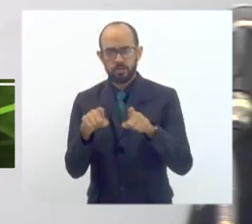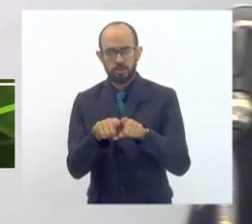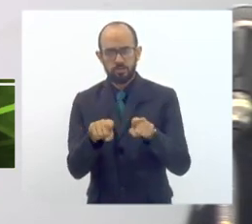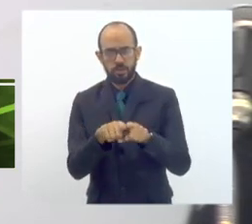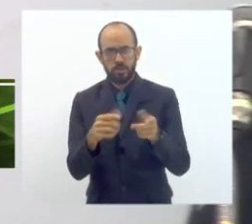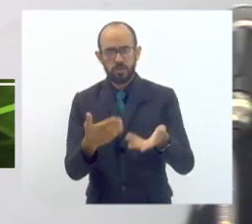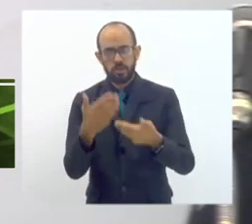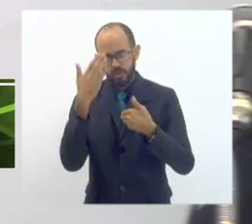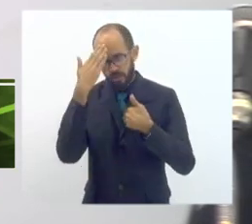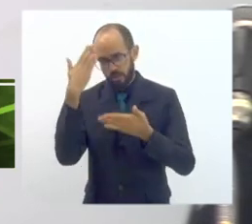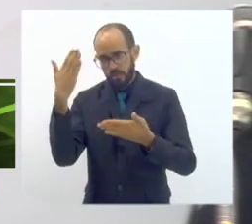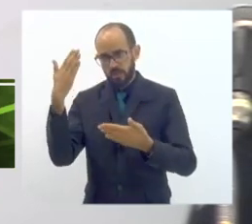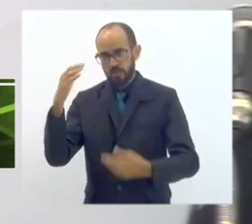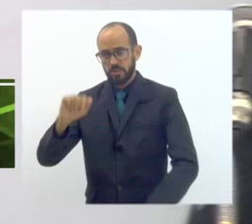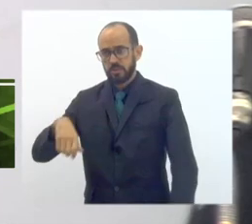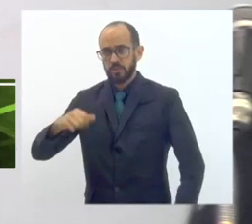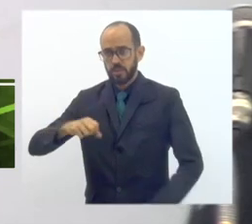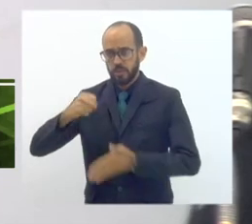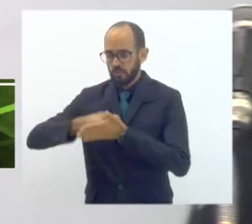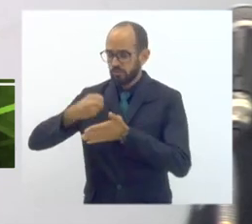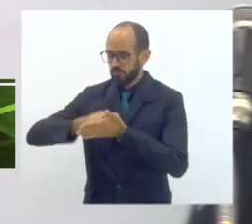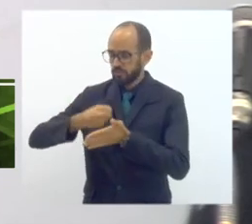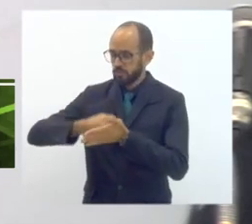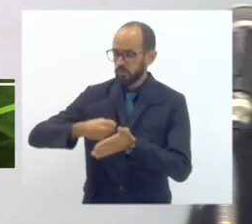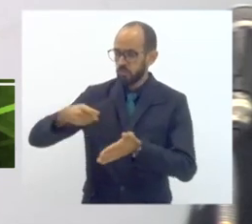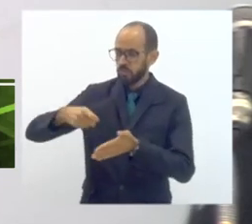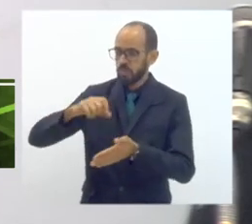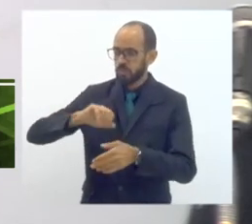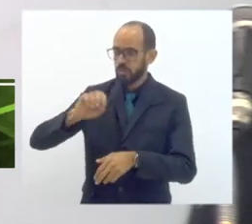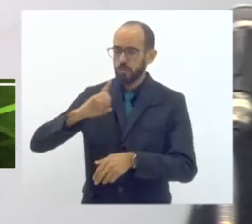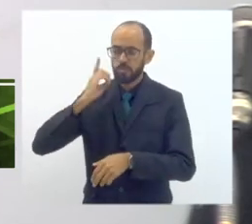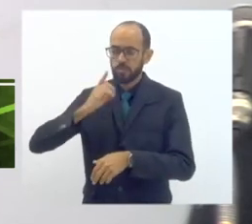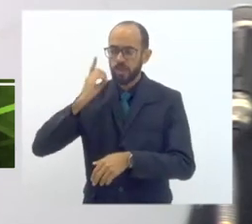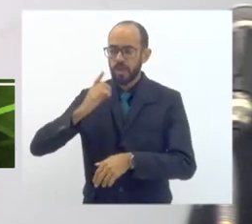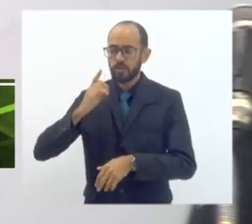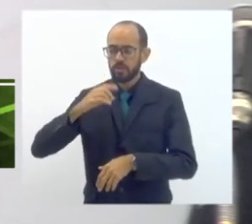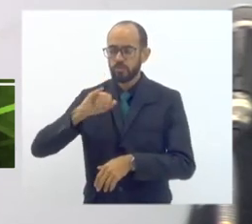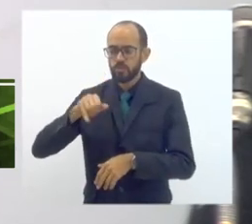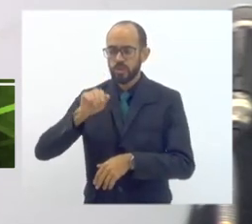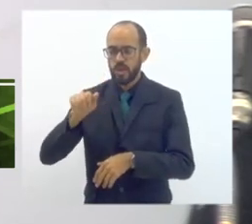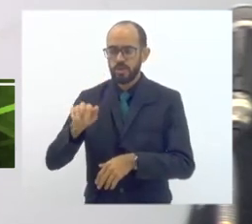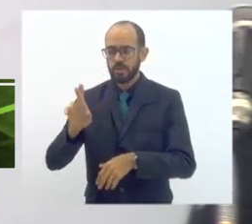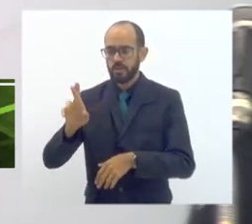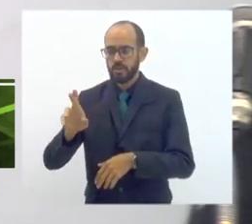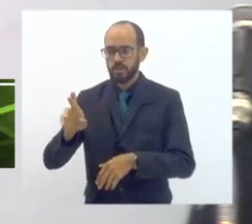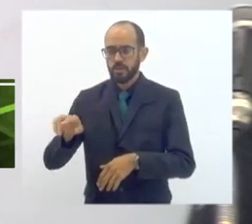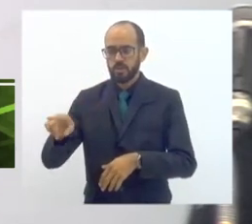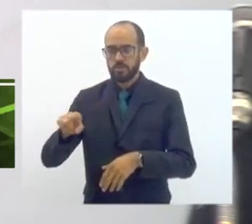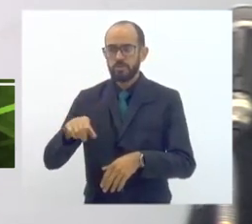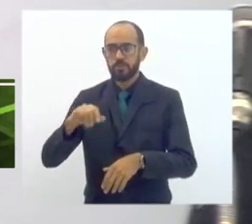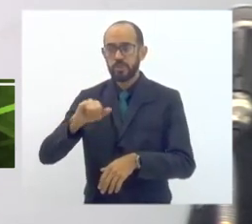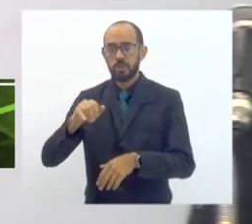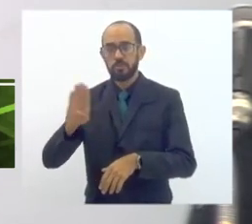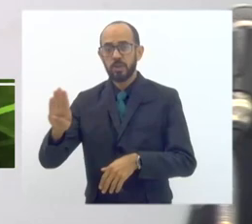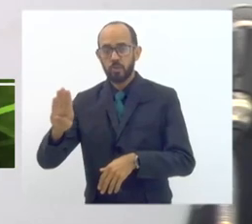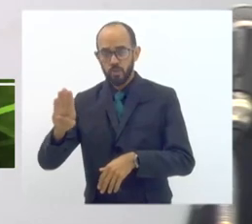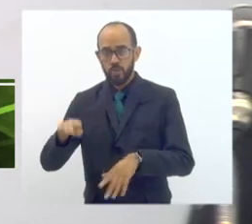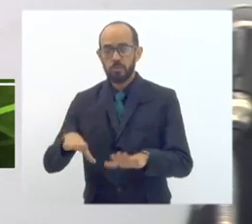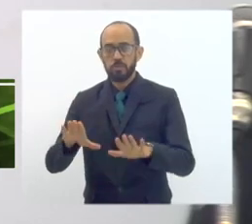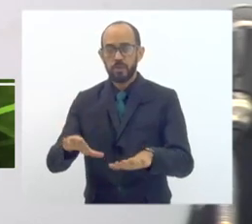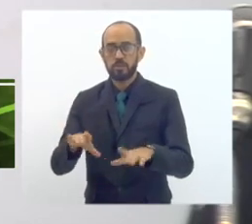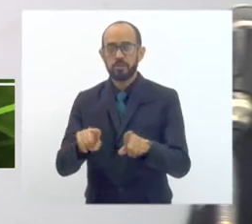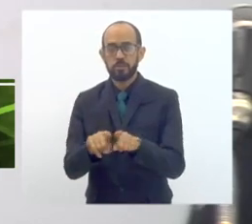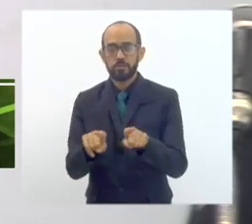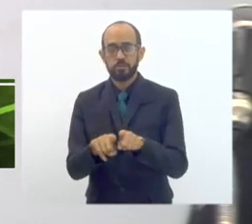o empenho, a dedicação e a liderança do deputado Jair Bittencourt. Mas a gente tem agora uma agenda, e também o deputado, eu encerro com isso,